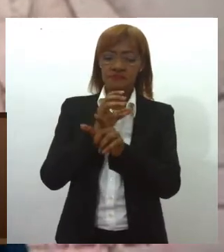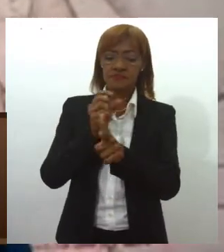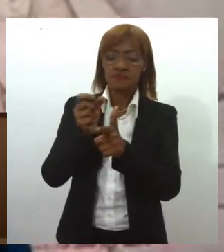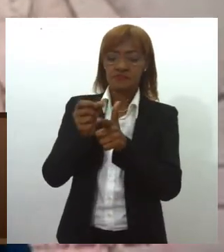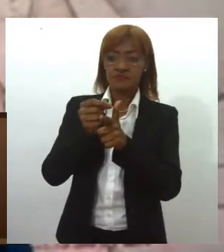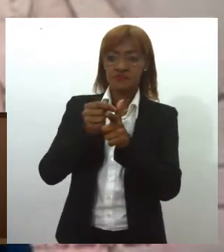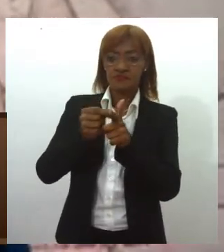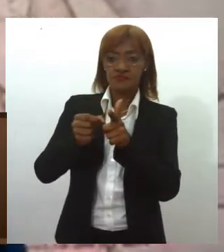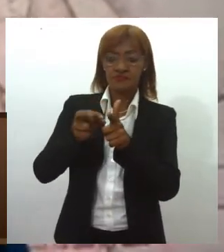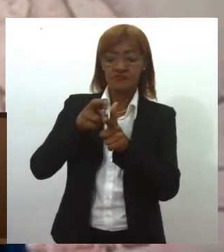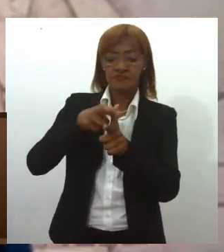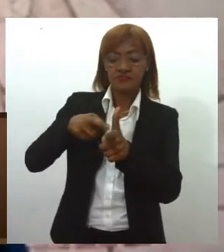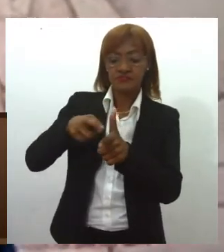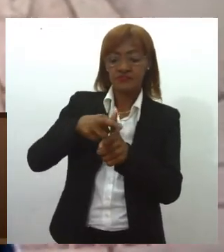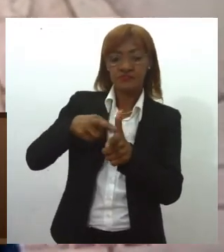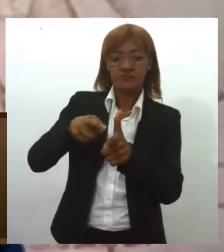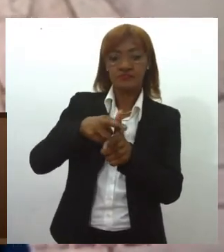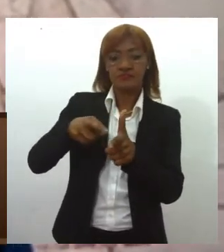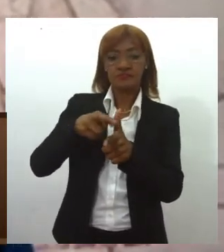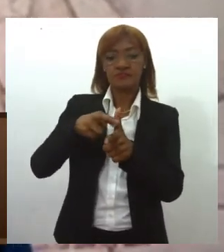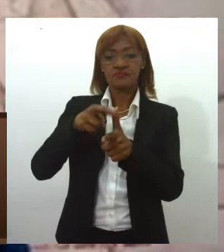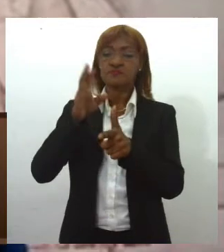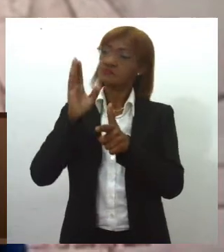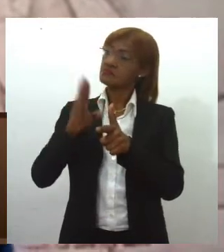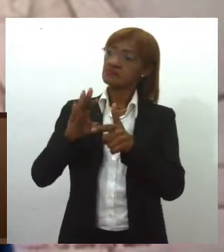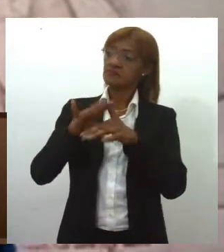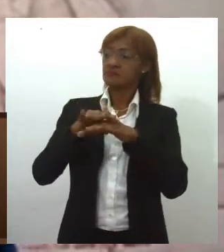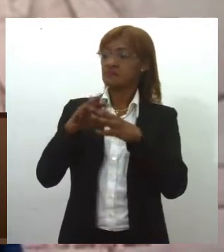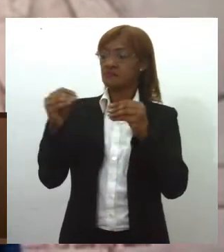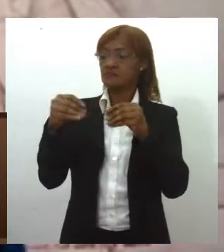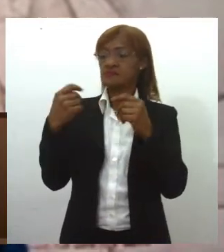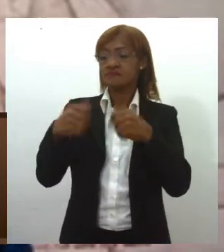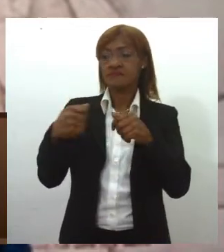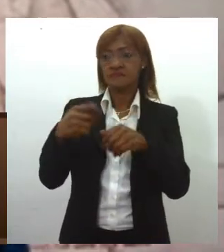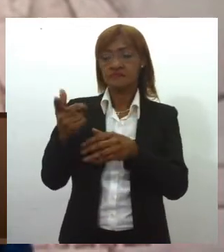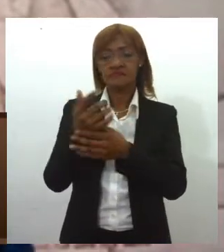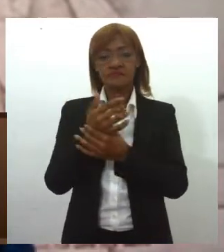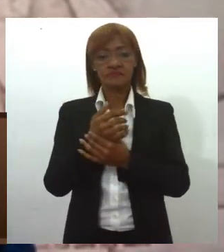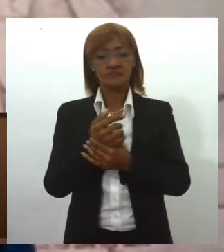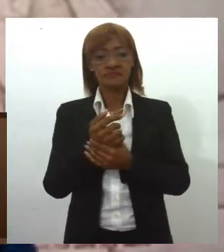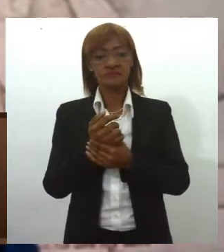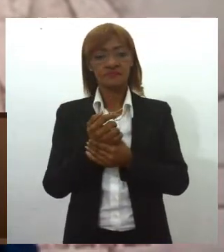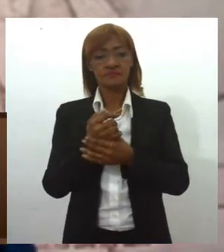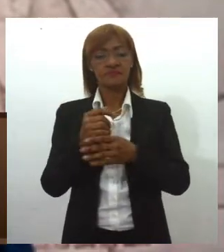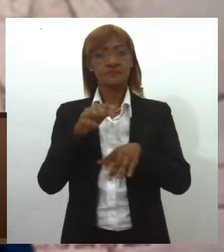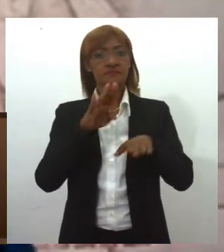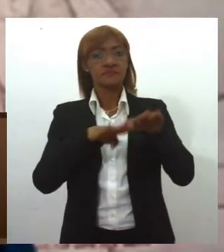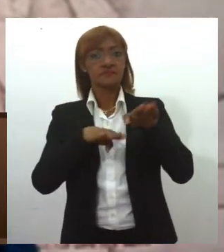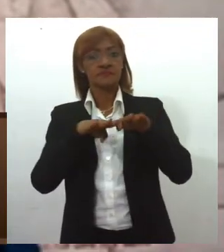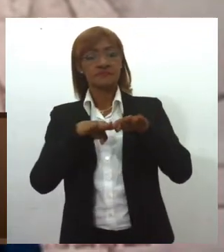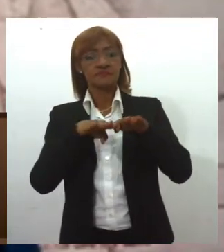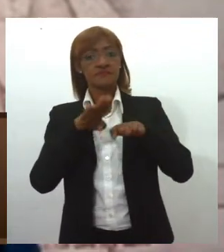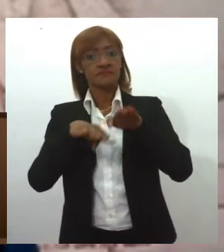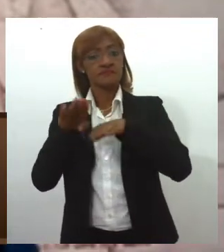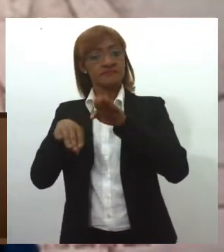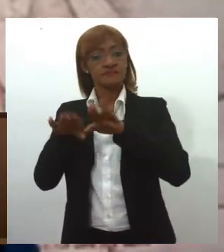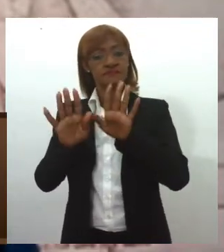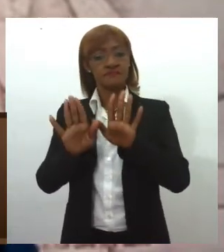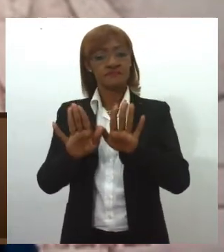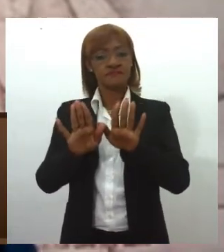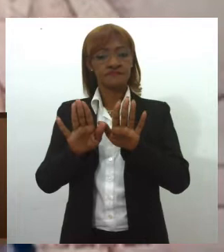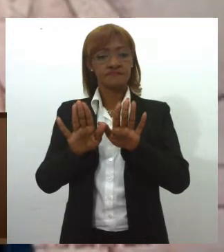próstata. E a gente ainda tenta cura nesses casos. Nesses casos, a chance de cura varia bastante,